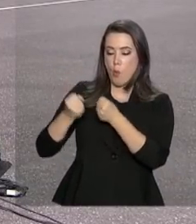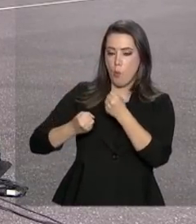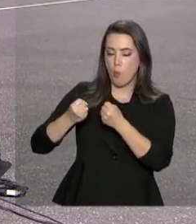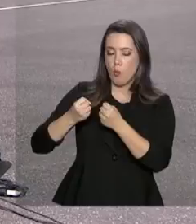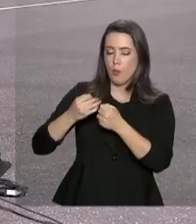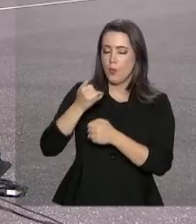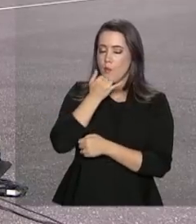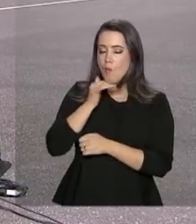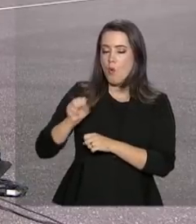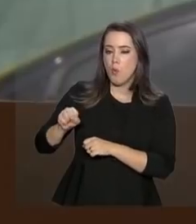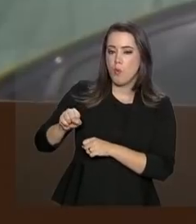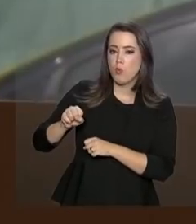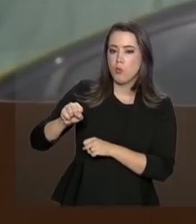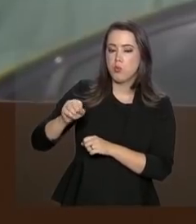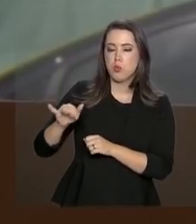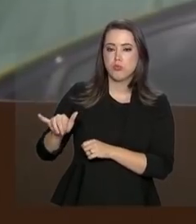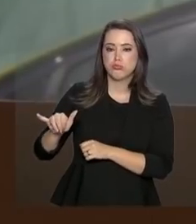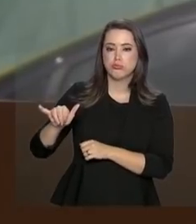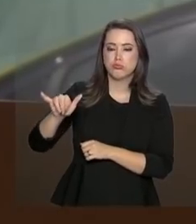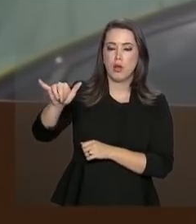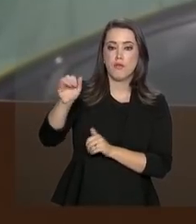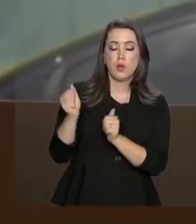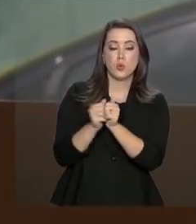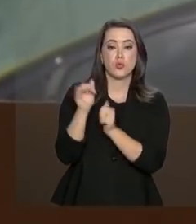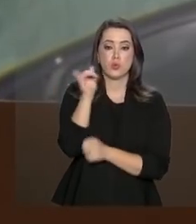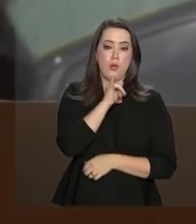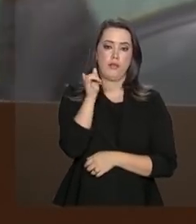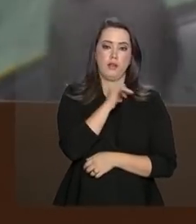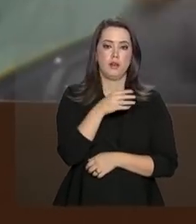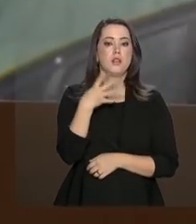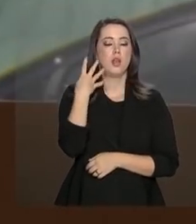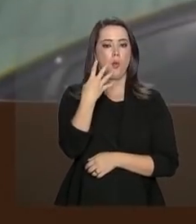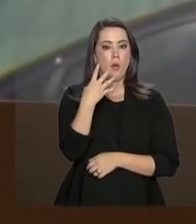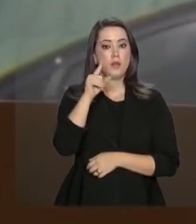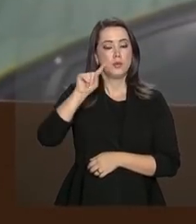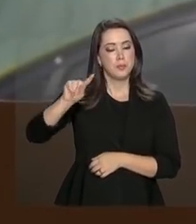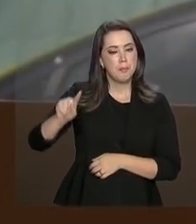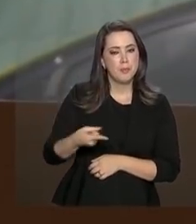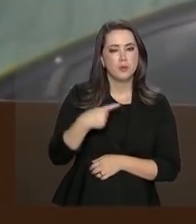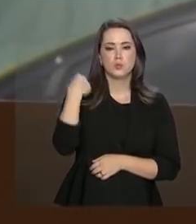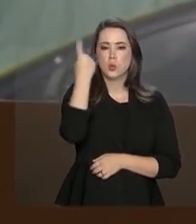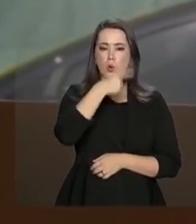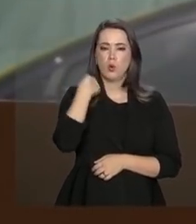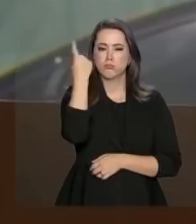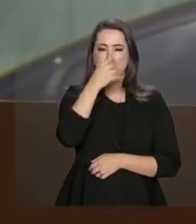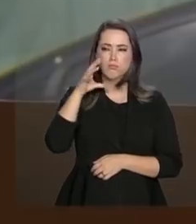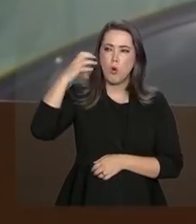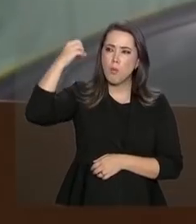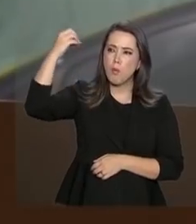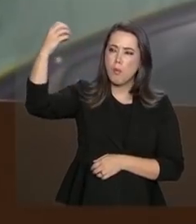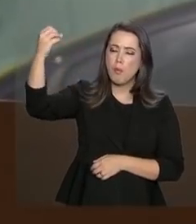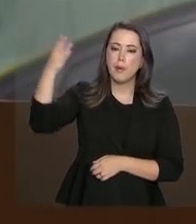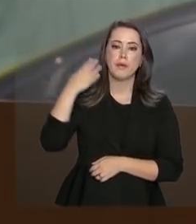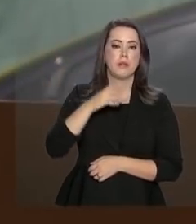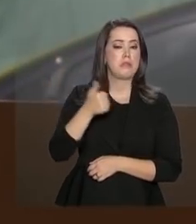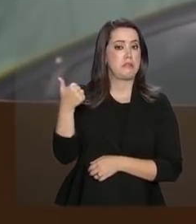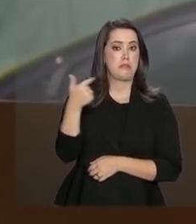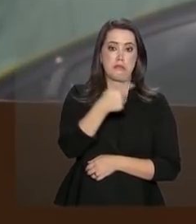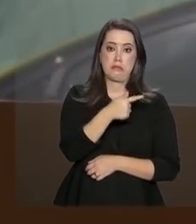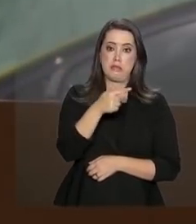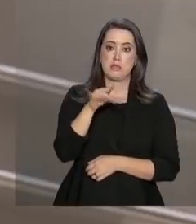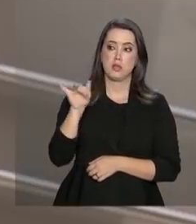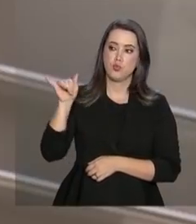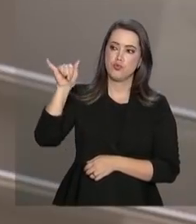parceria com a Itália o oficial General possui 4.000 horas de voo em 17 diferentes modelos de